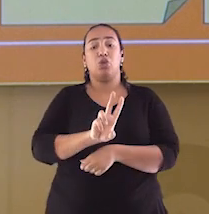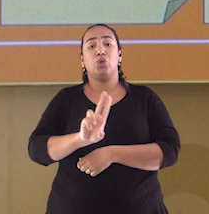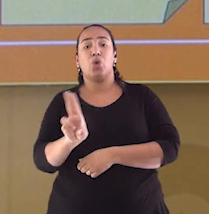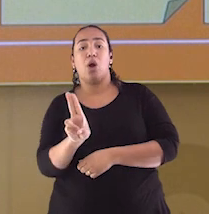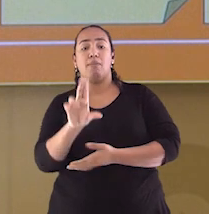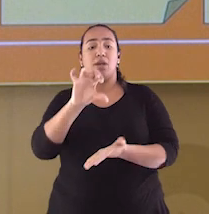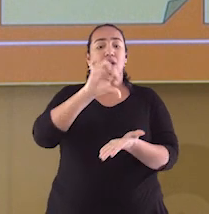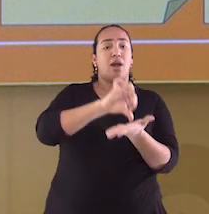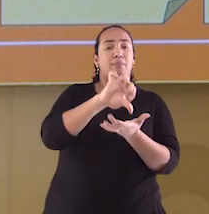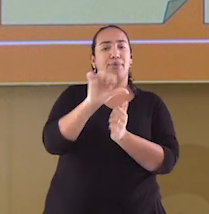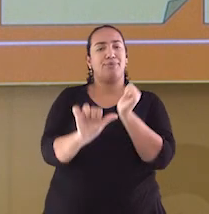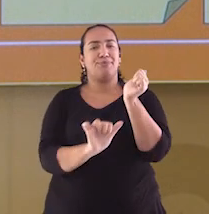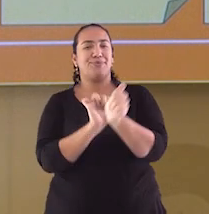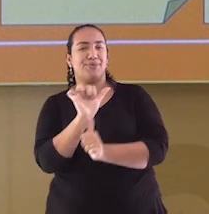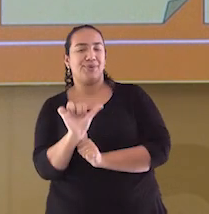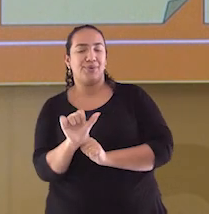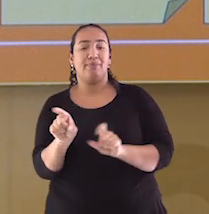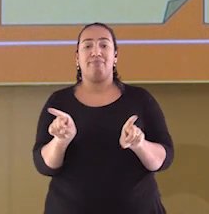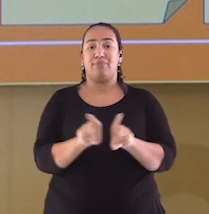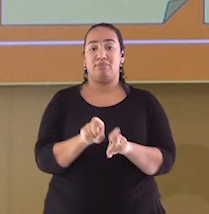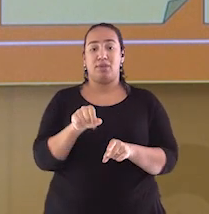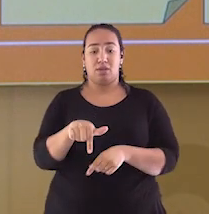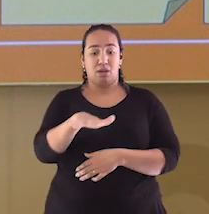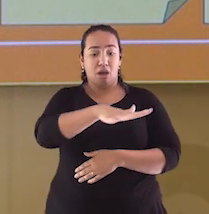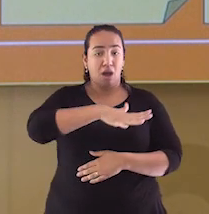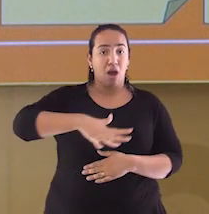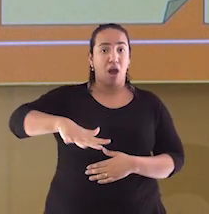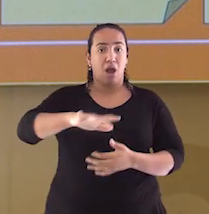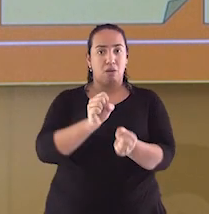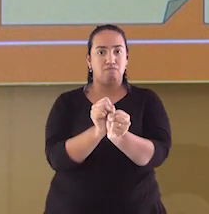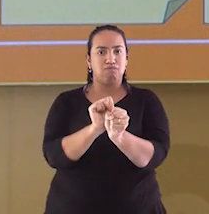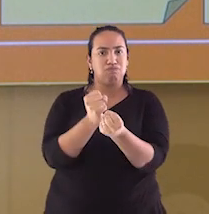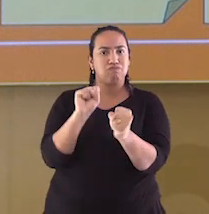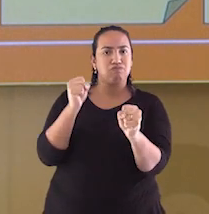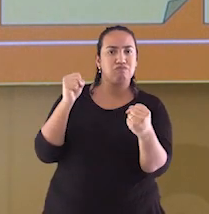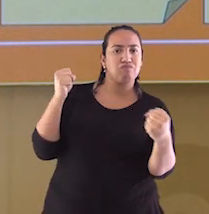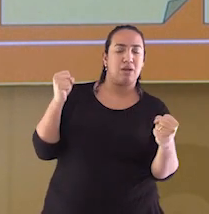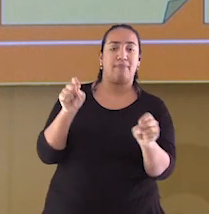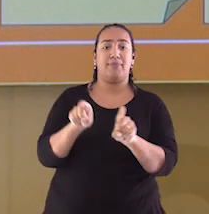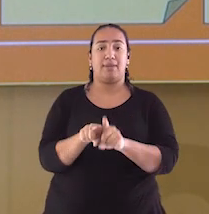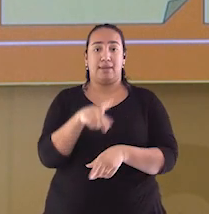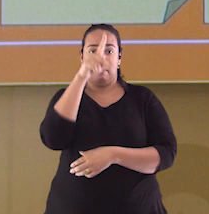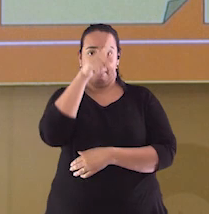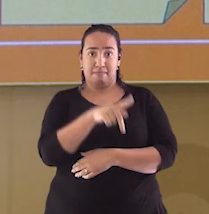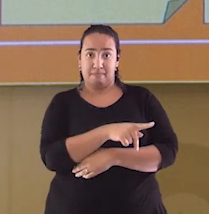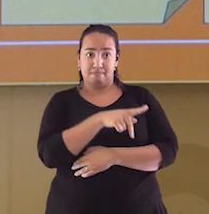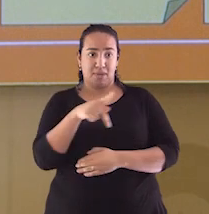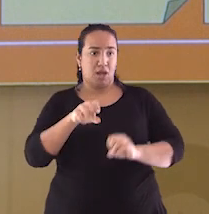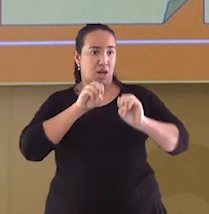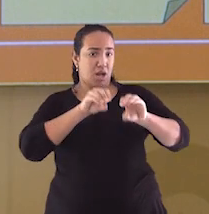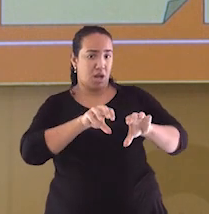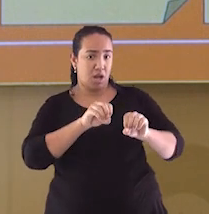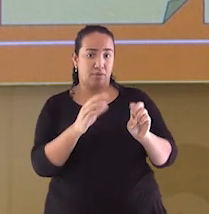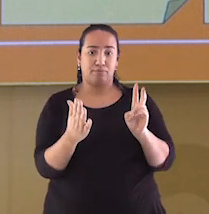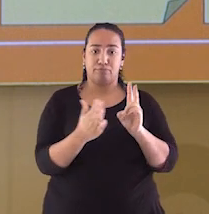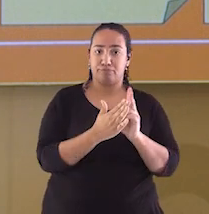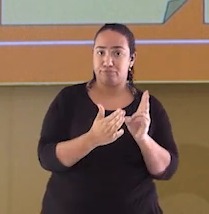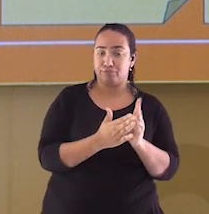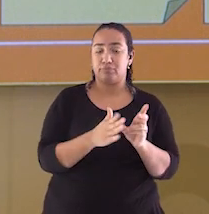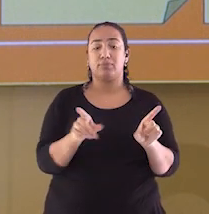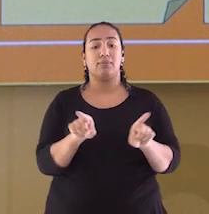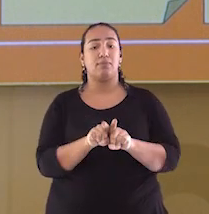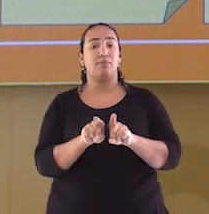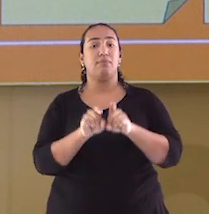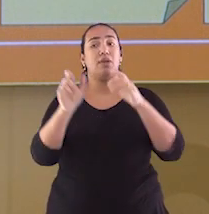nomes, de capital, o aumento do território, a catequização dos indígenas, a